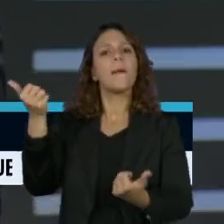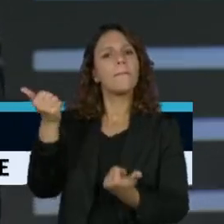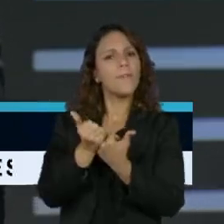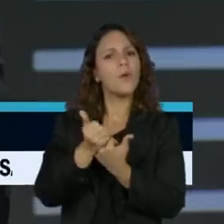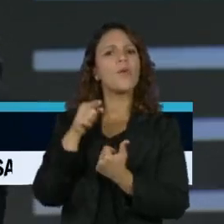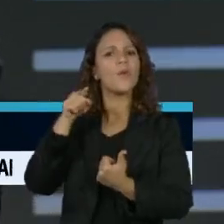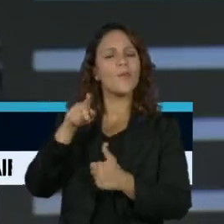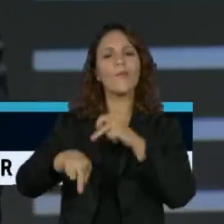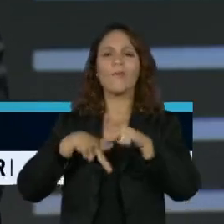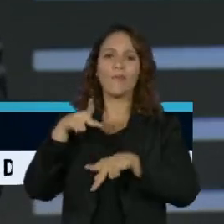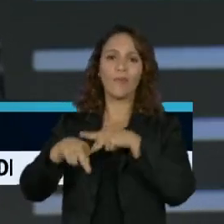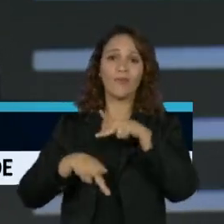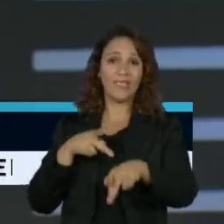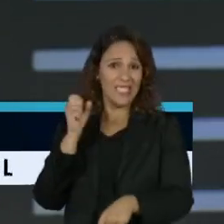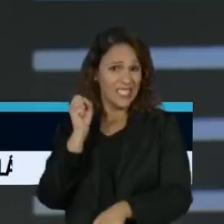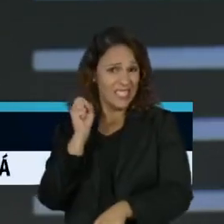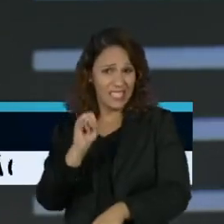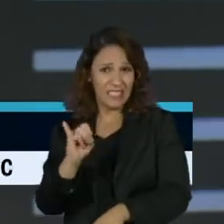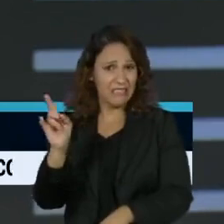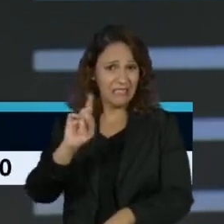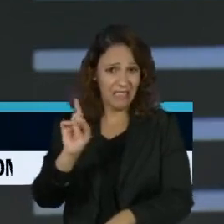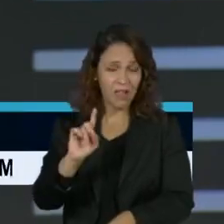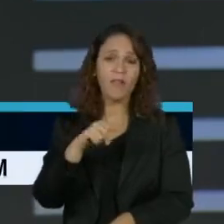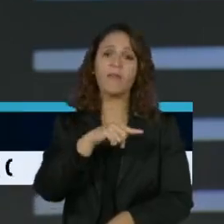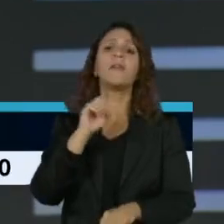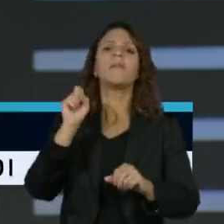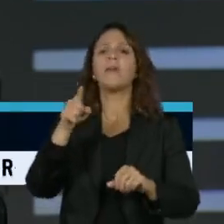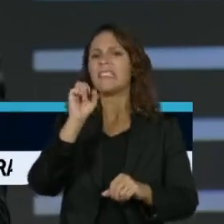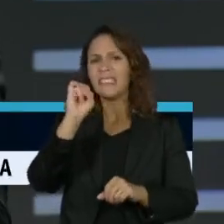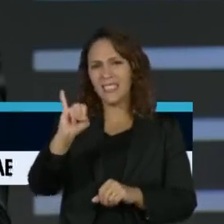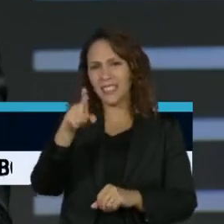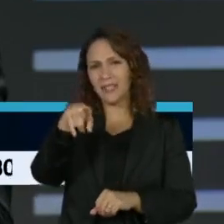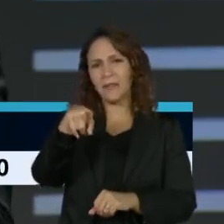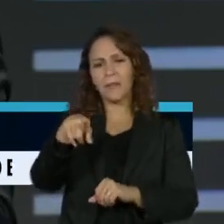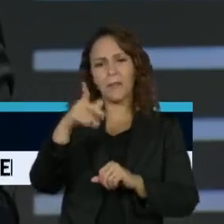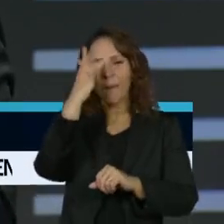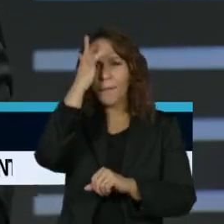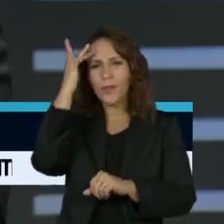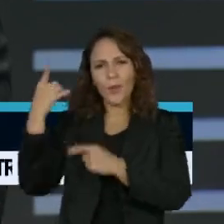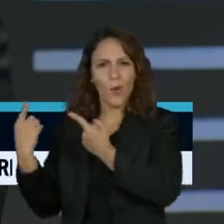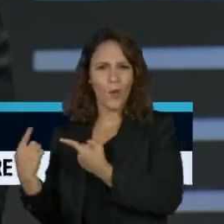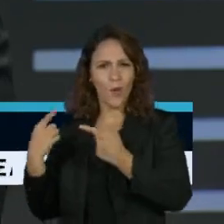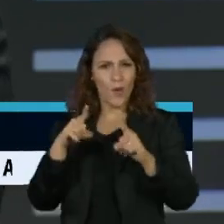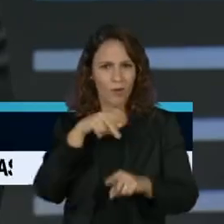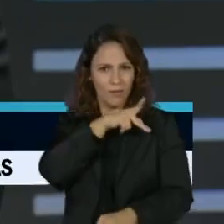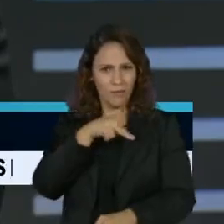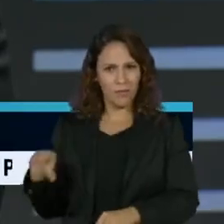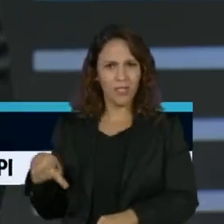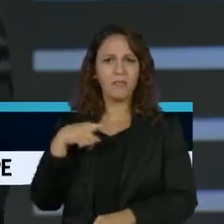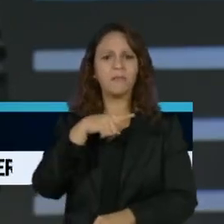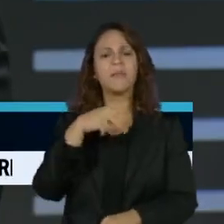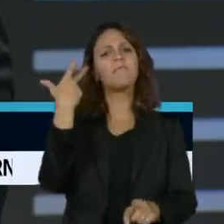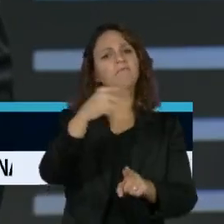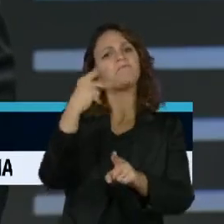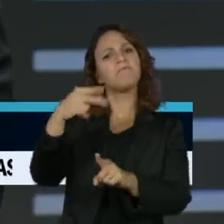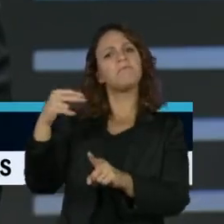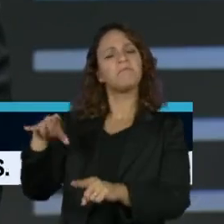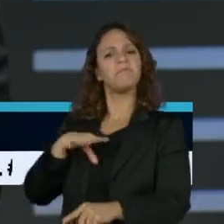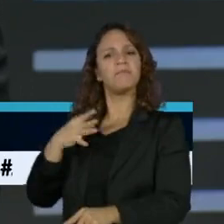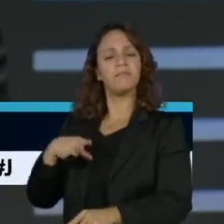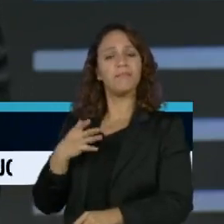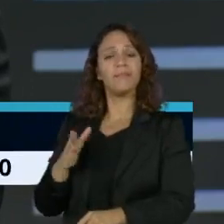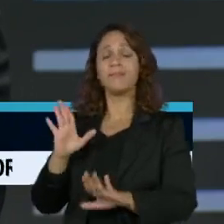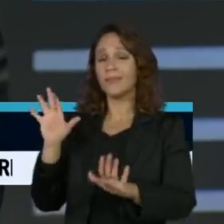quando não ao suporta a população ele desce o na rua desculpas ao ter mais Exatamente isso prende opositores né então o que acontece a ele não tem